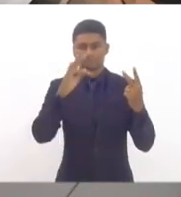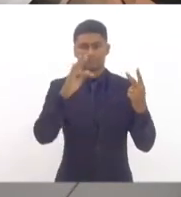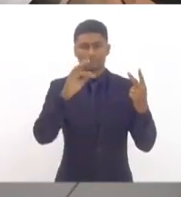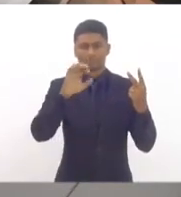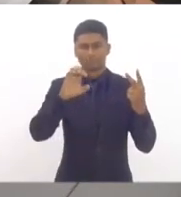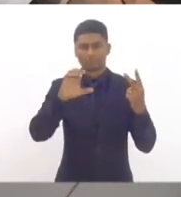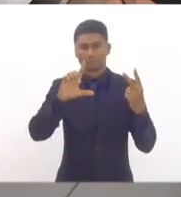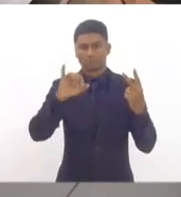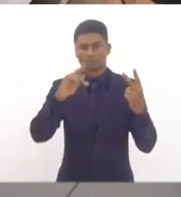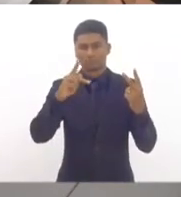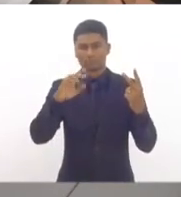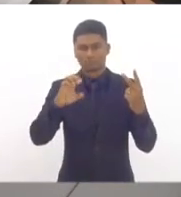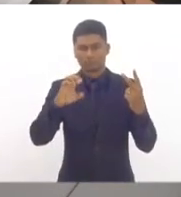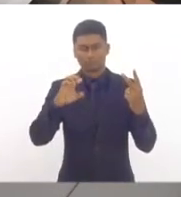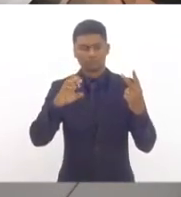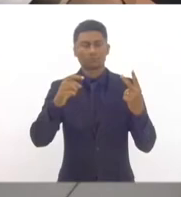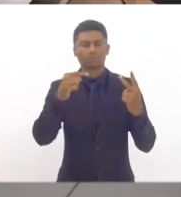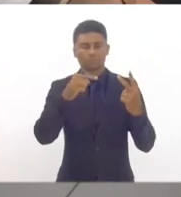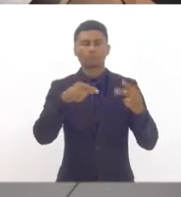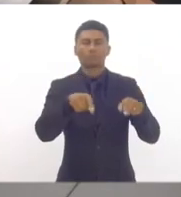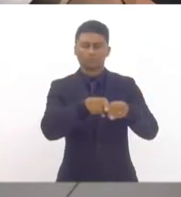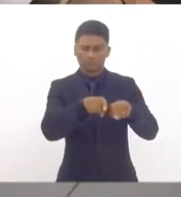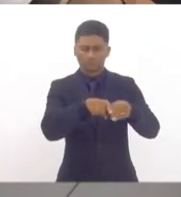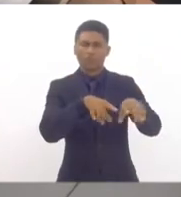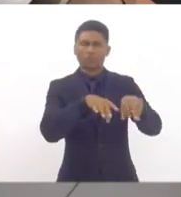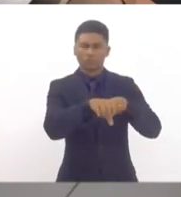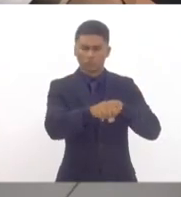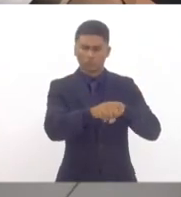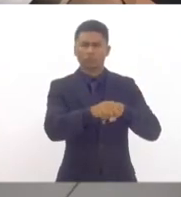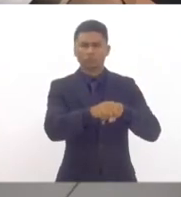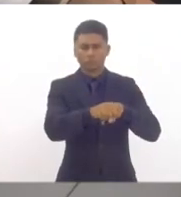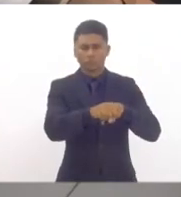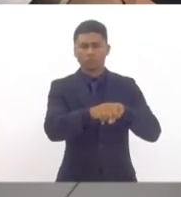Astes, né, que também tem a formação